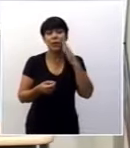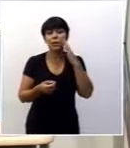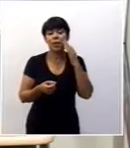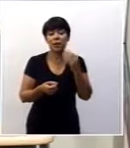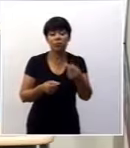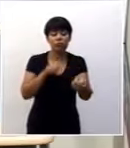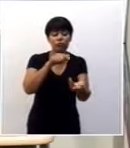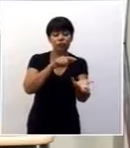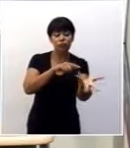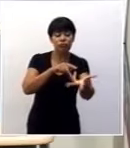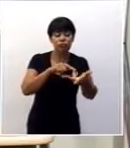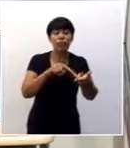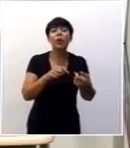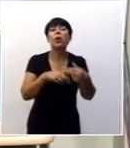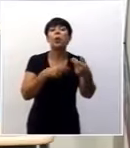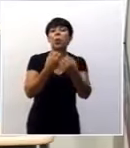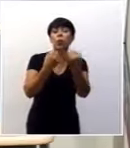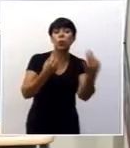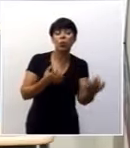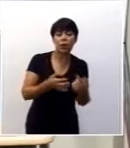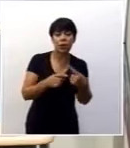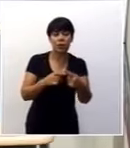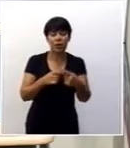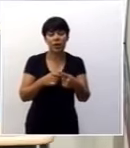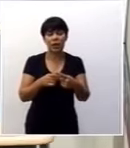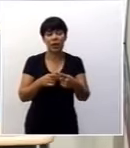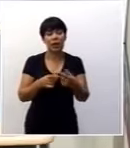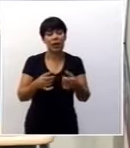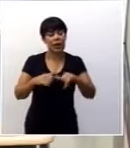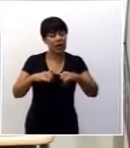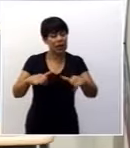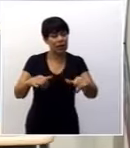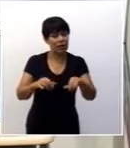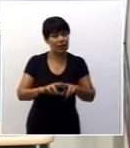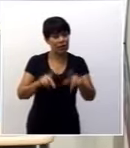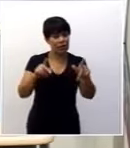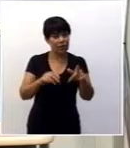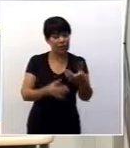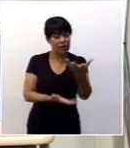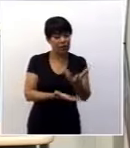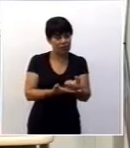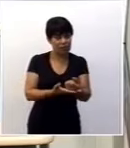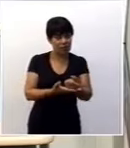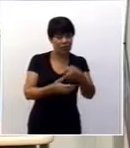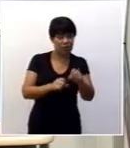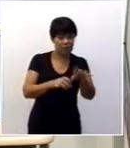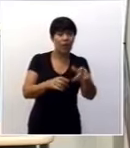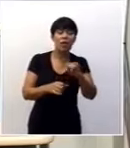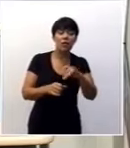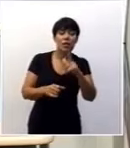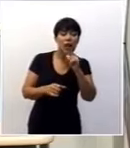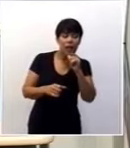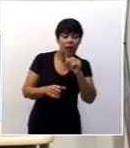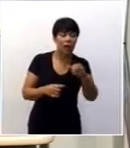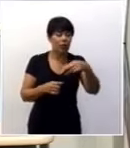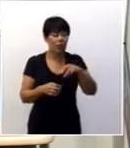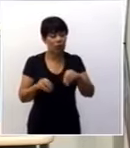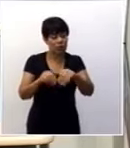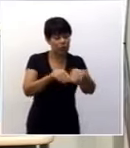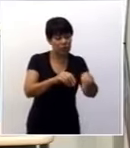assinaturas diferentes com aquela energia que ele está recebendo, né? Consigo saber se é água, se é solo exposto,